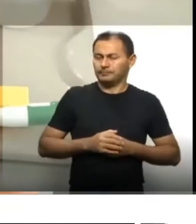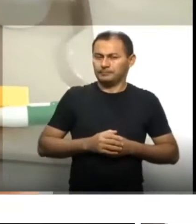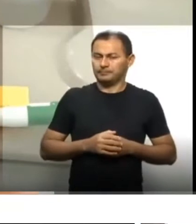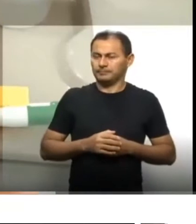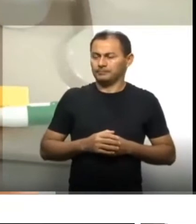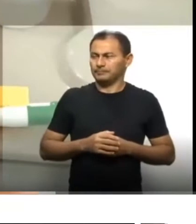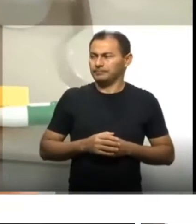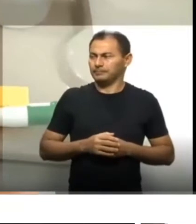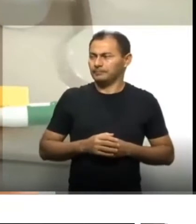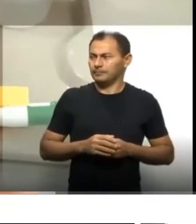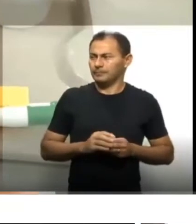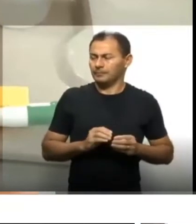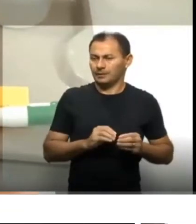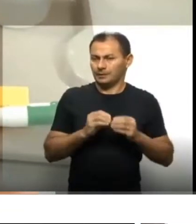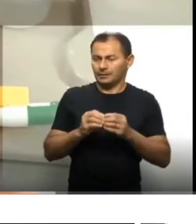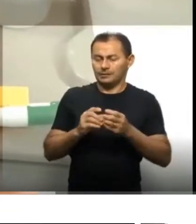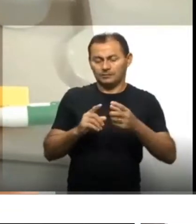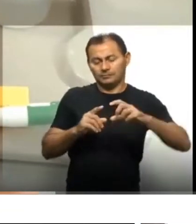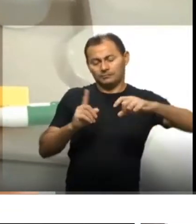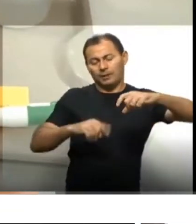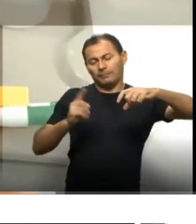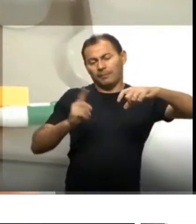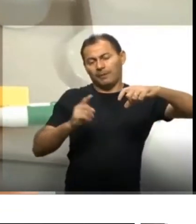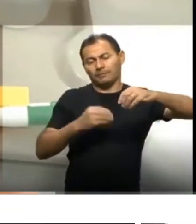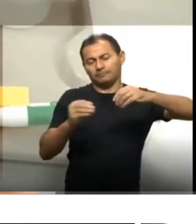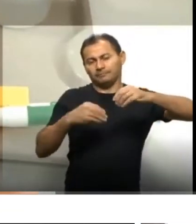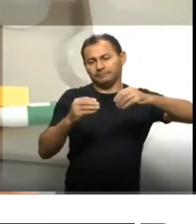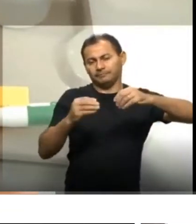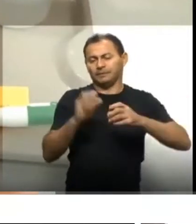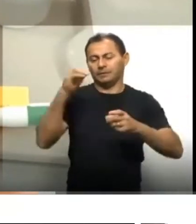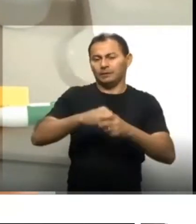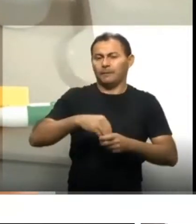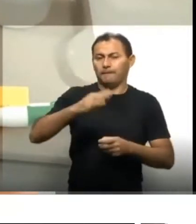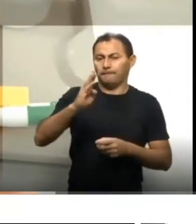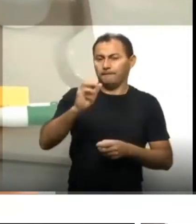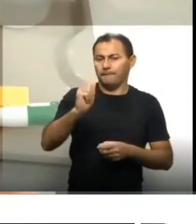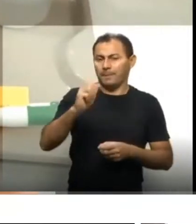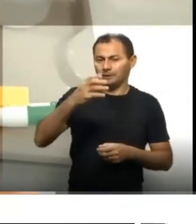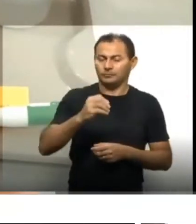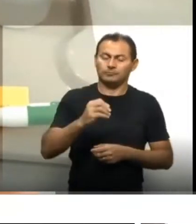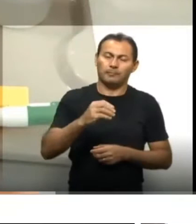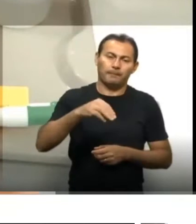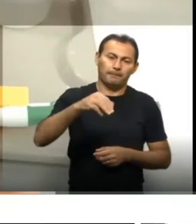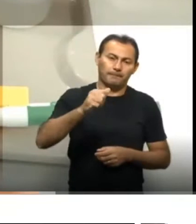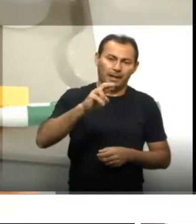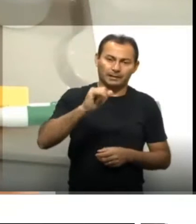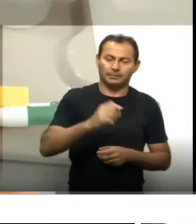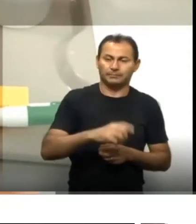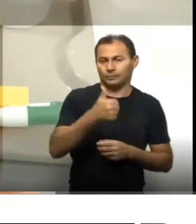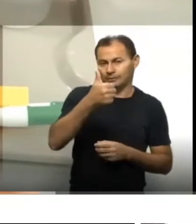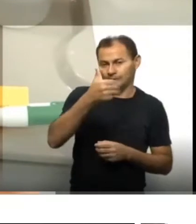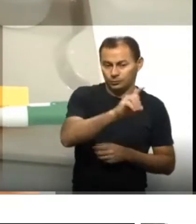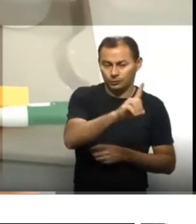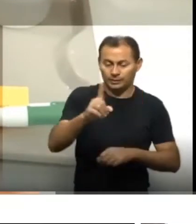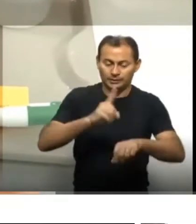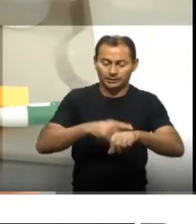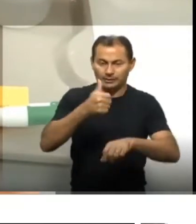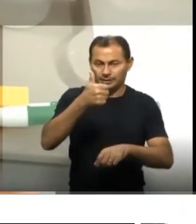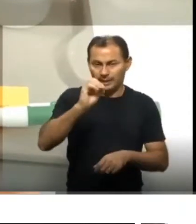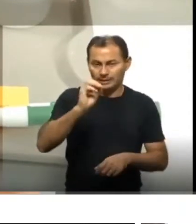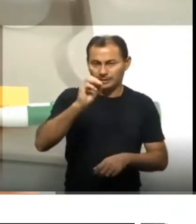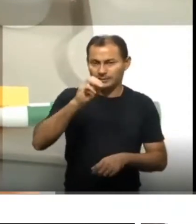Dá uma pequena agitada. Depois que você fez essa mistura, né, do óleo com a soda, com hidróxido de potássio,